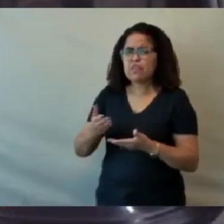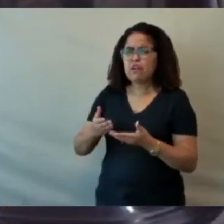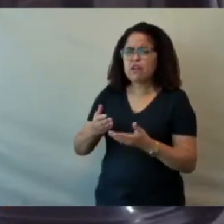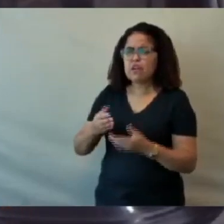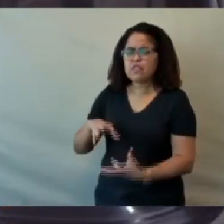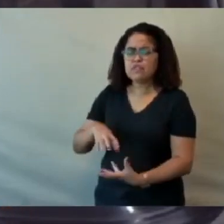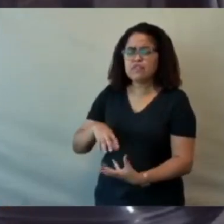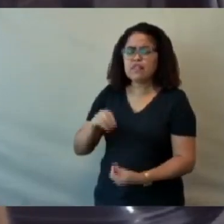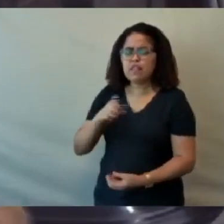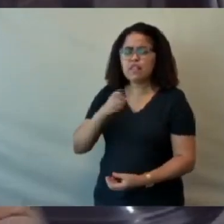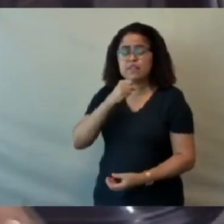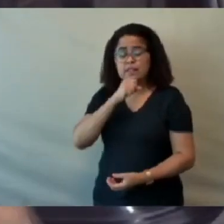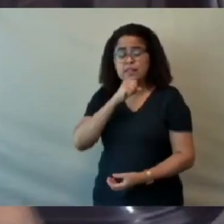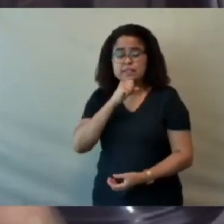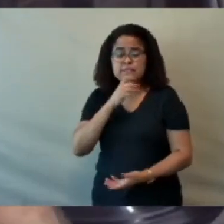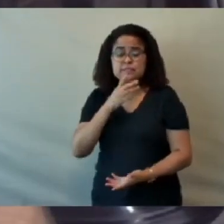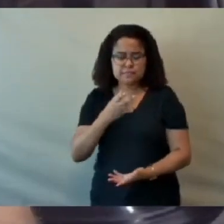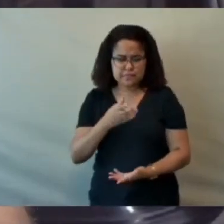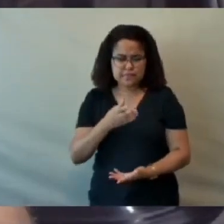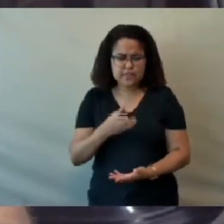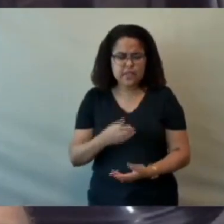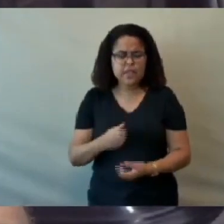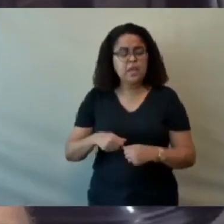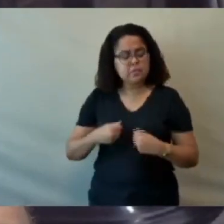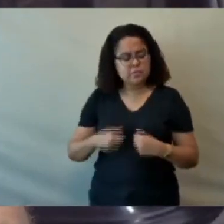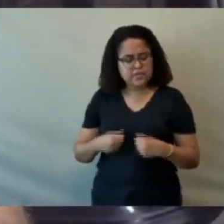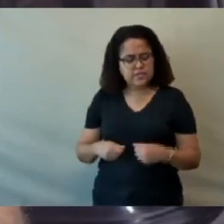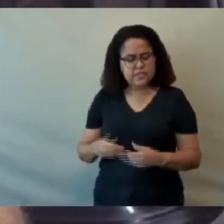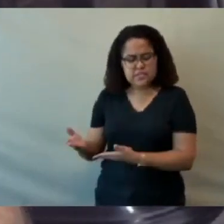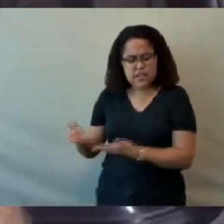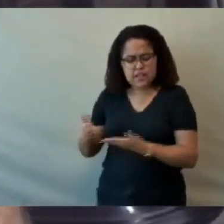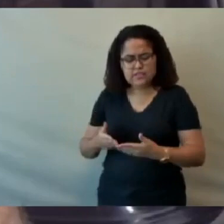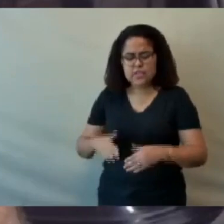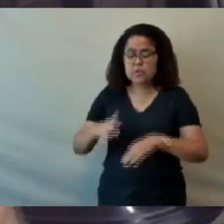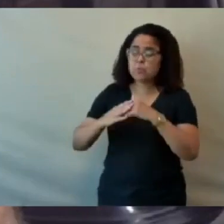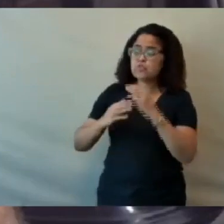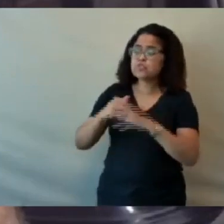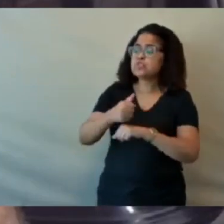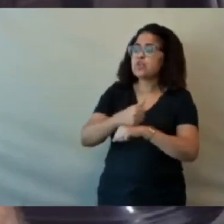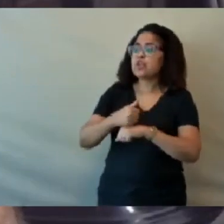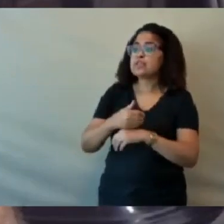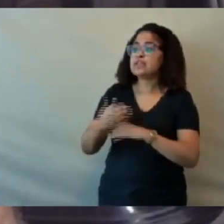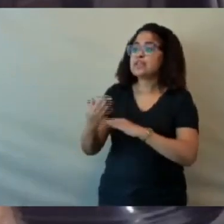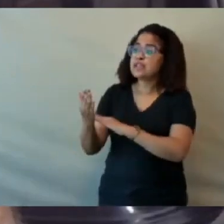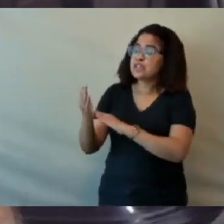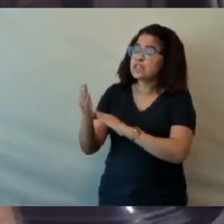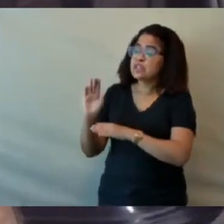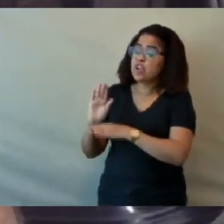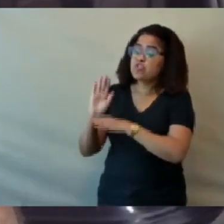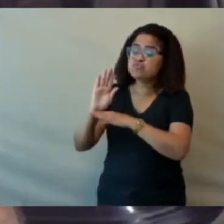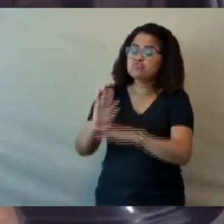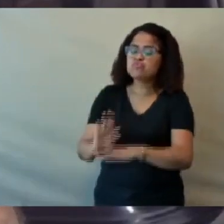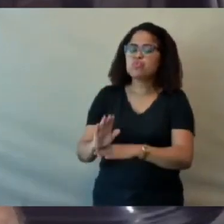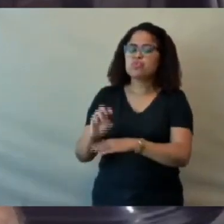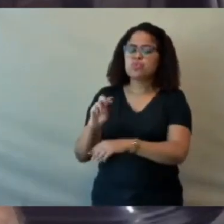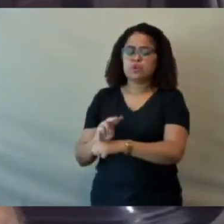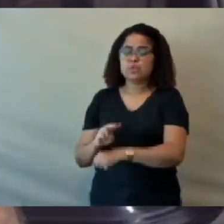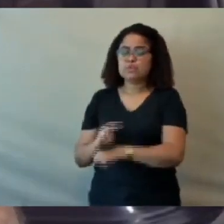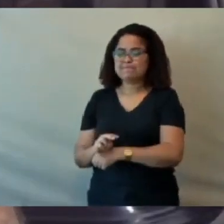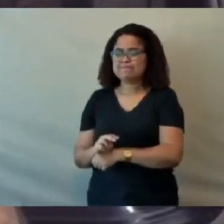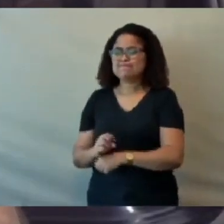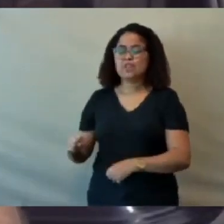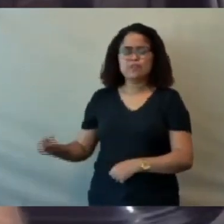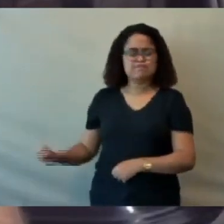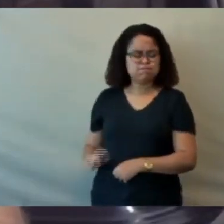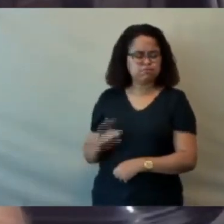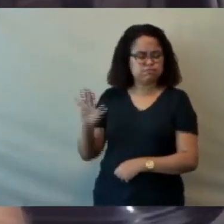trazer profissionais para que cuidem, ajudem a cuidar. E, muitas das vezes, é muito pesado, é caro, não é barato. mas